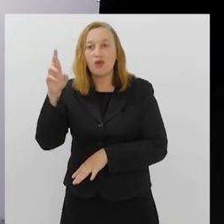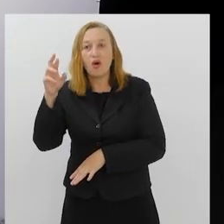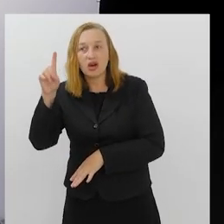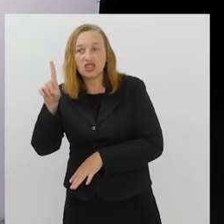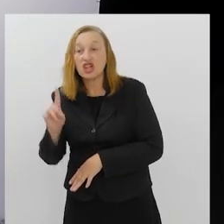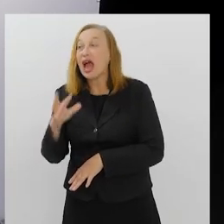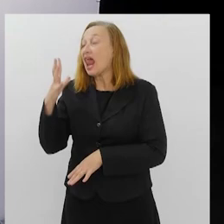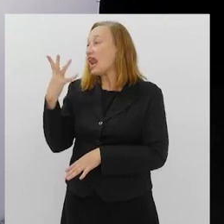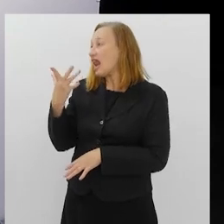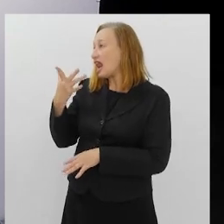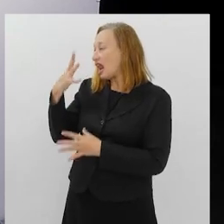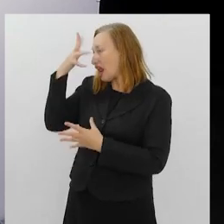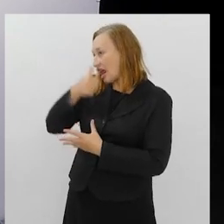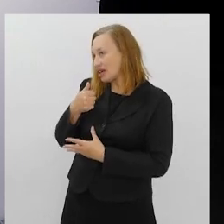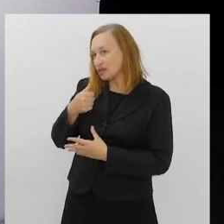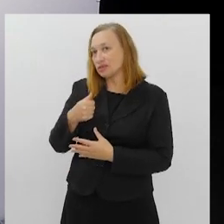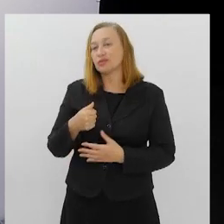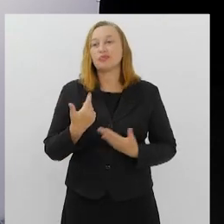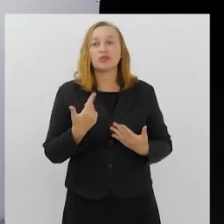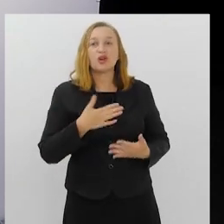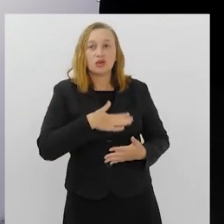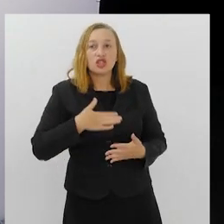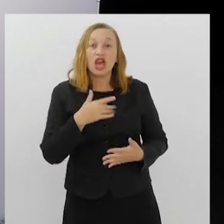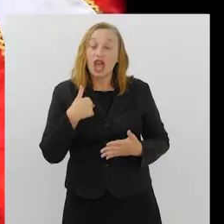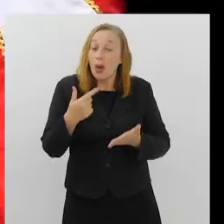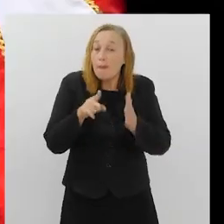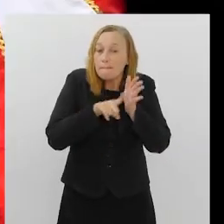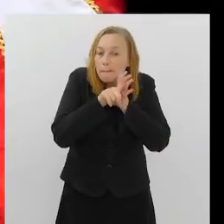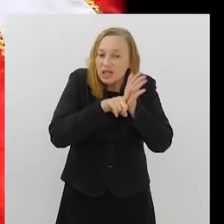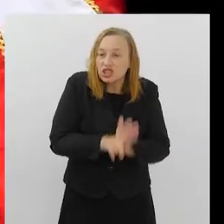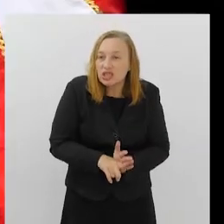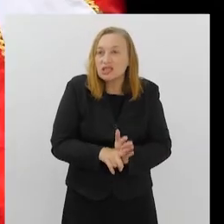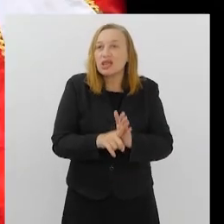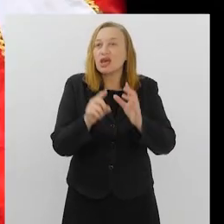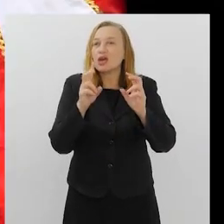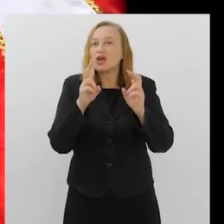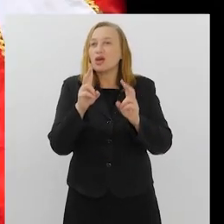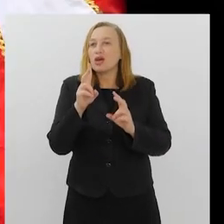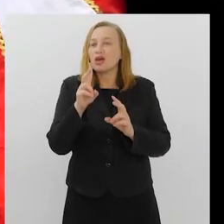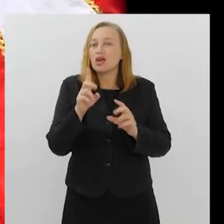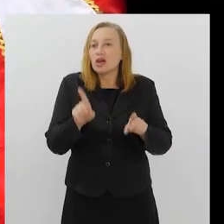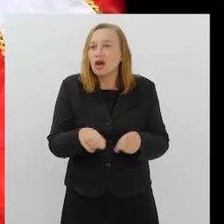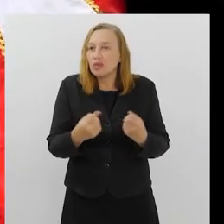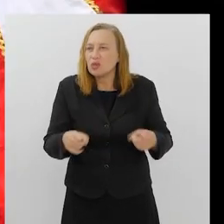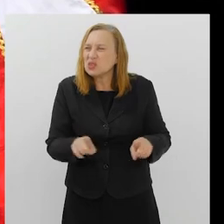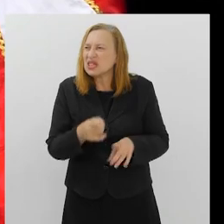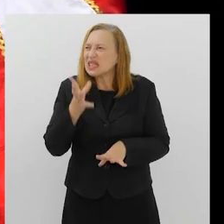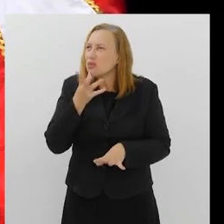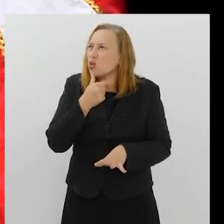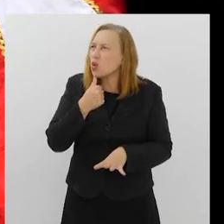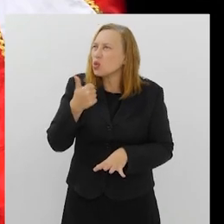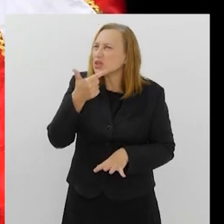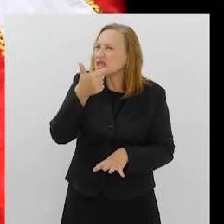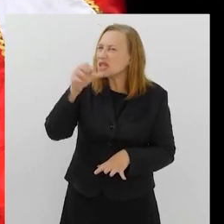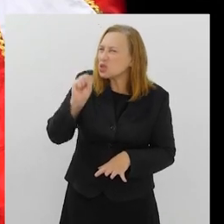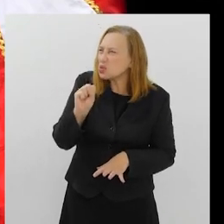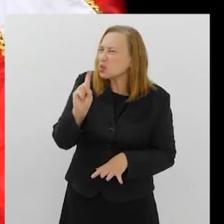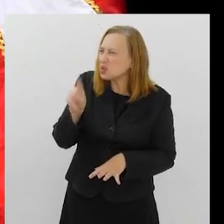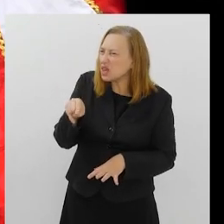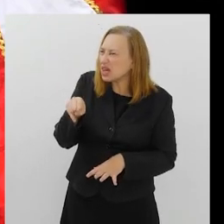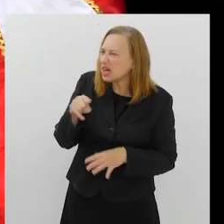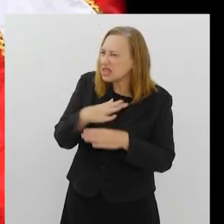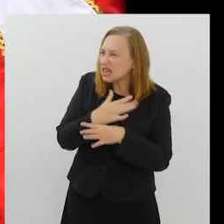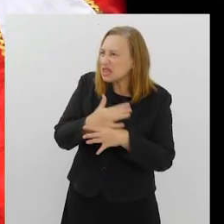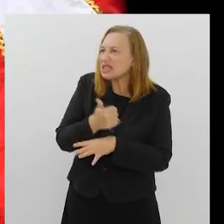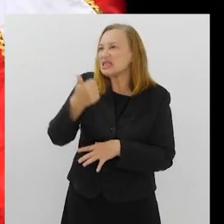enredo? Lindo. Assim que foi lançado, no dia seguinte, quando eu cheguei em casa, eu pesquisei mais do enredo. Durou 18 anos só apenas a cidade,